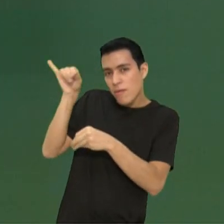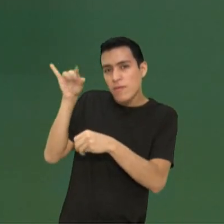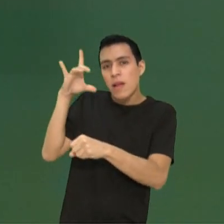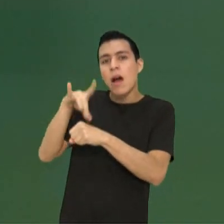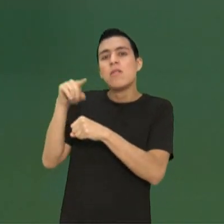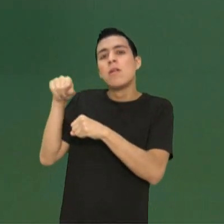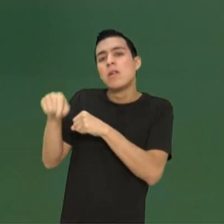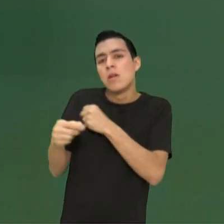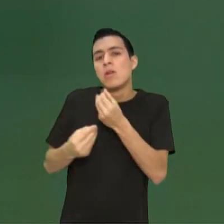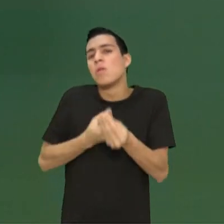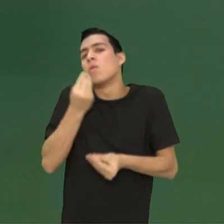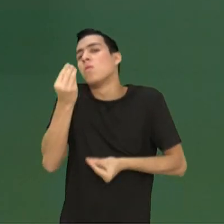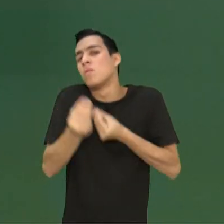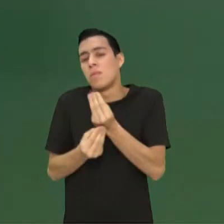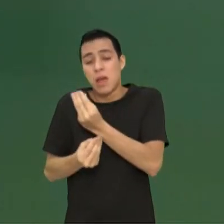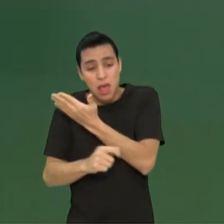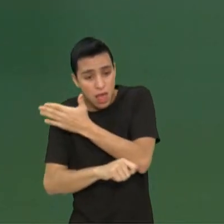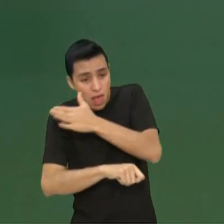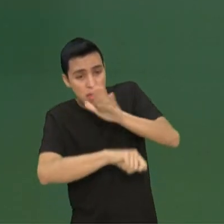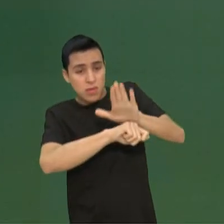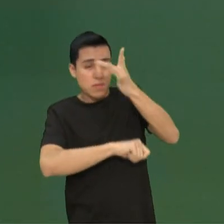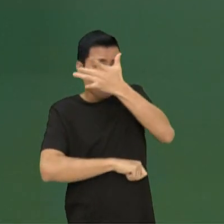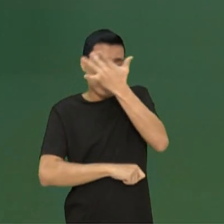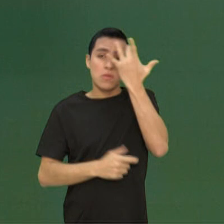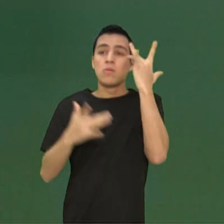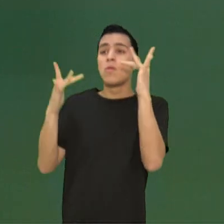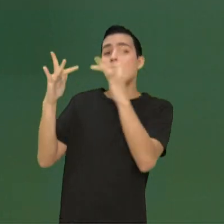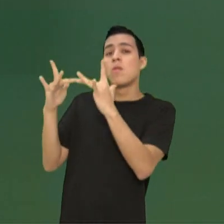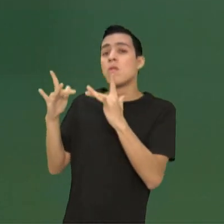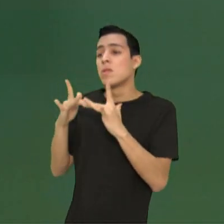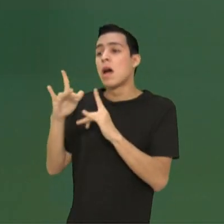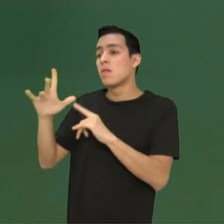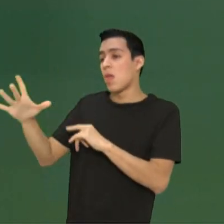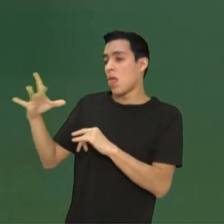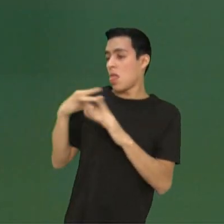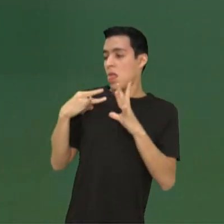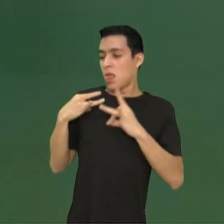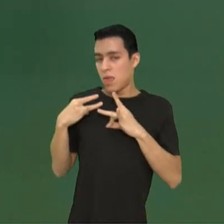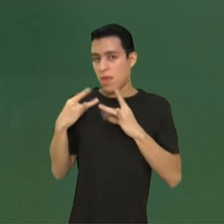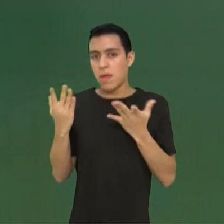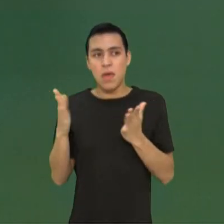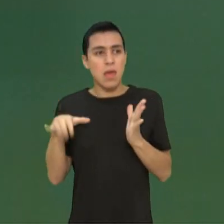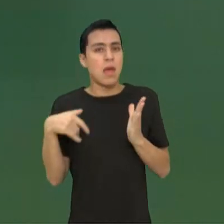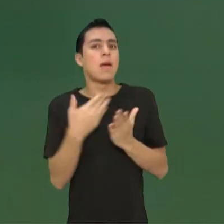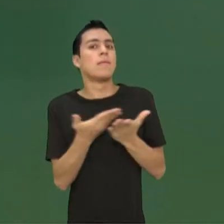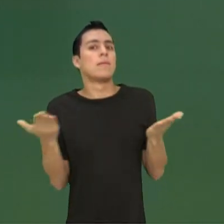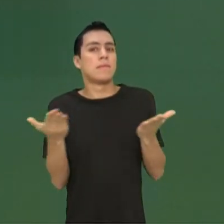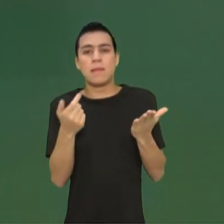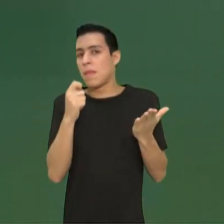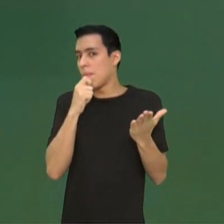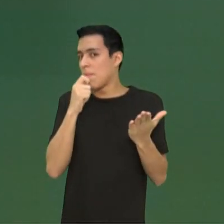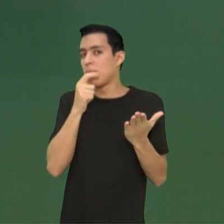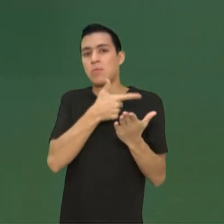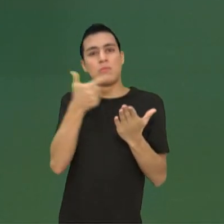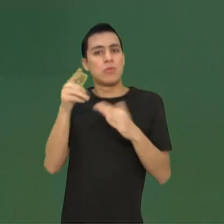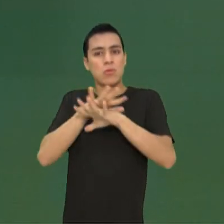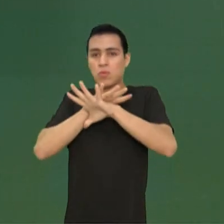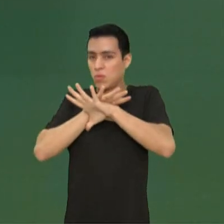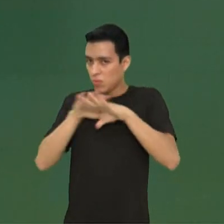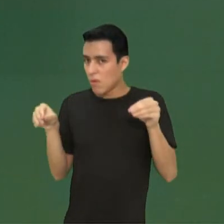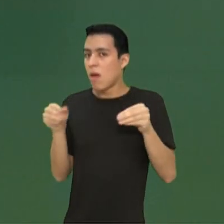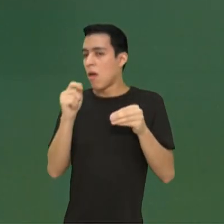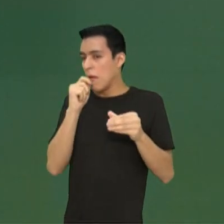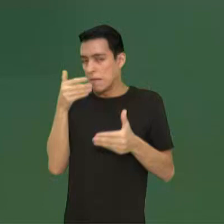doença, como ajudar as pessoas a evitarem o contato com o transmissor. Mas que até hoje não há cura. Aí